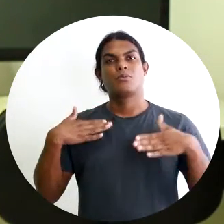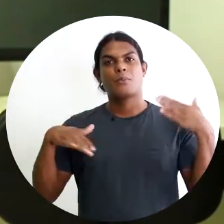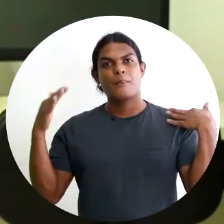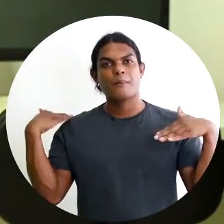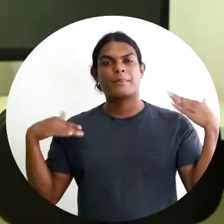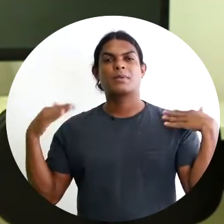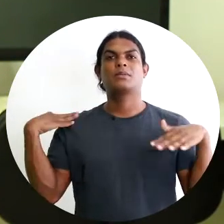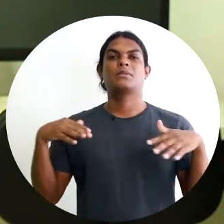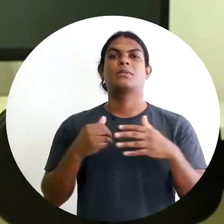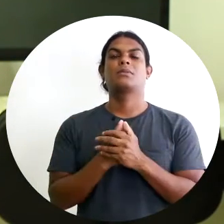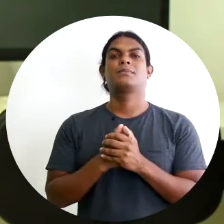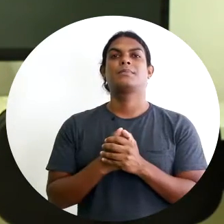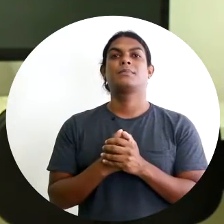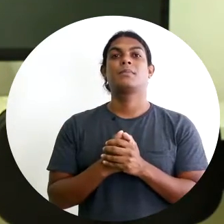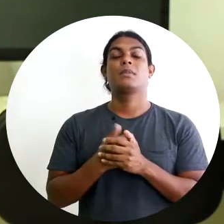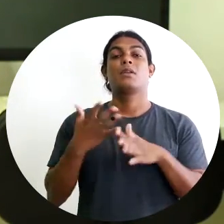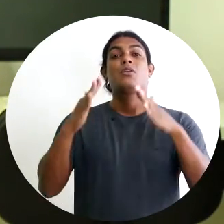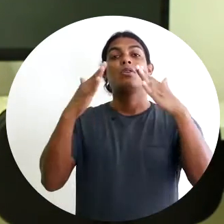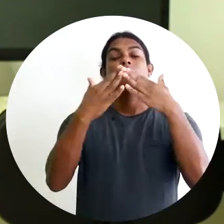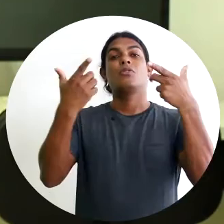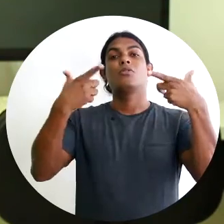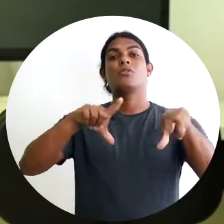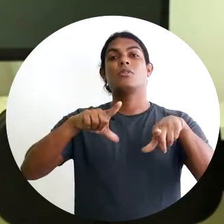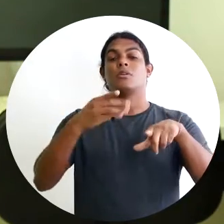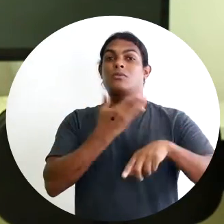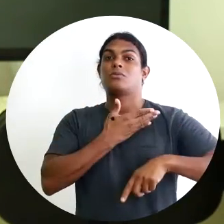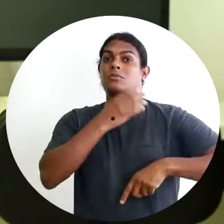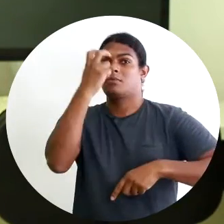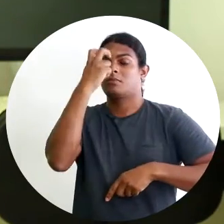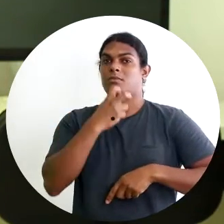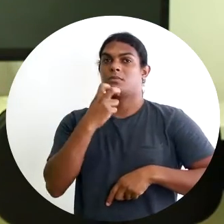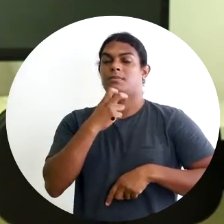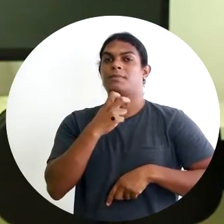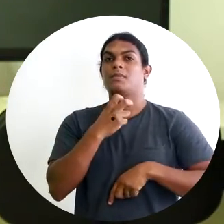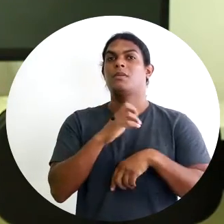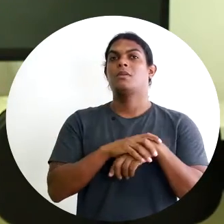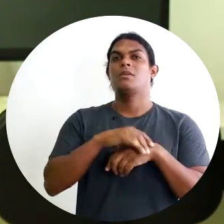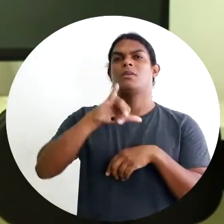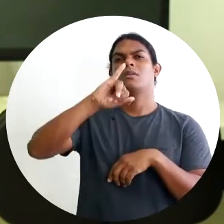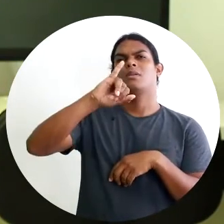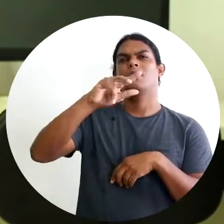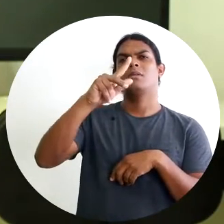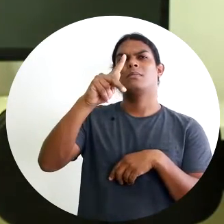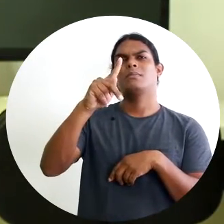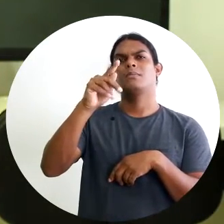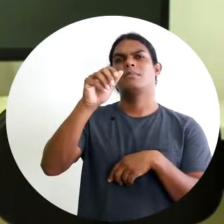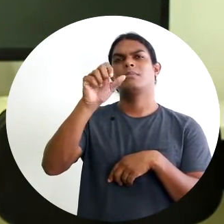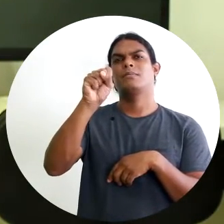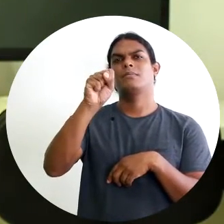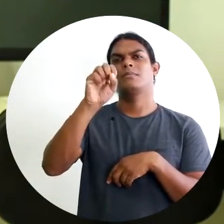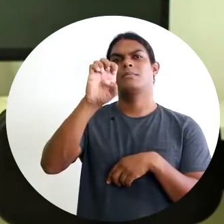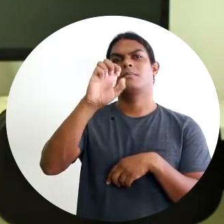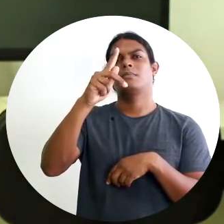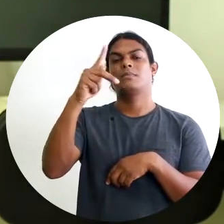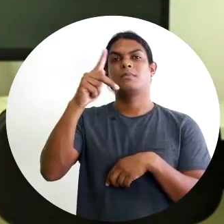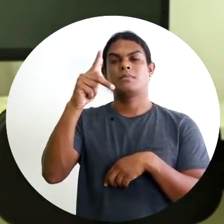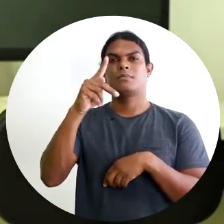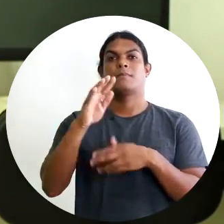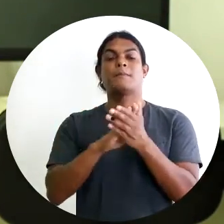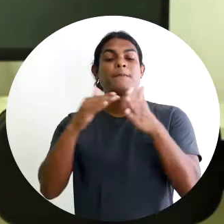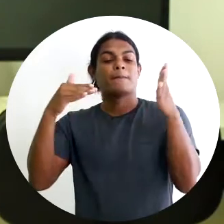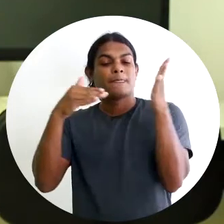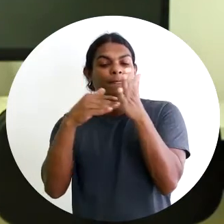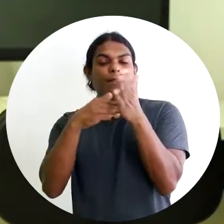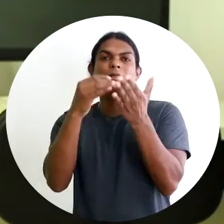região chamada IPCEP. Então, para a gente ir para essa região, do IPCEP para o Recife Antigo, a